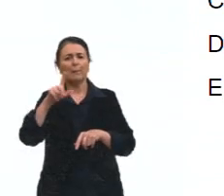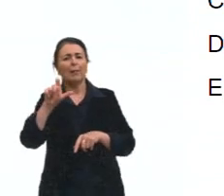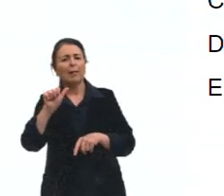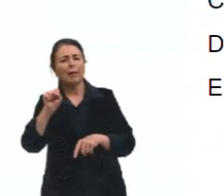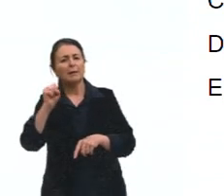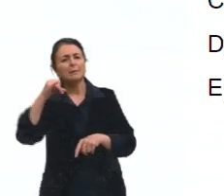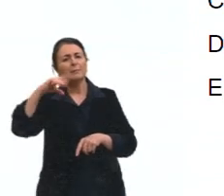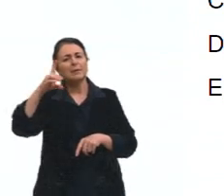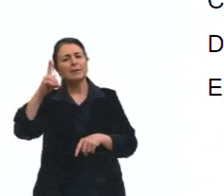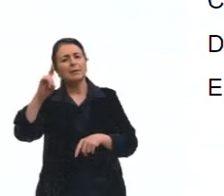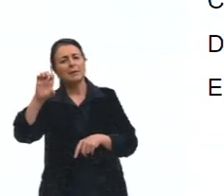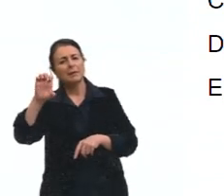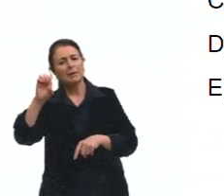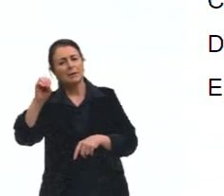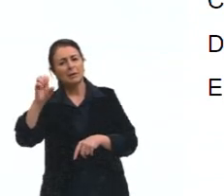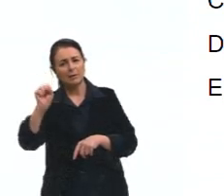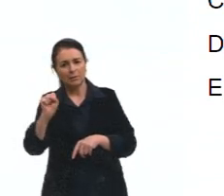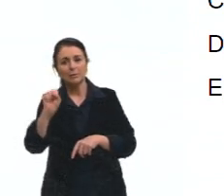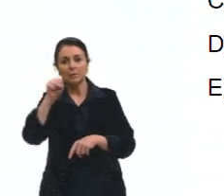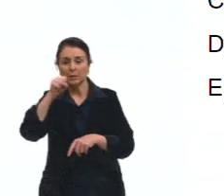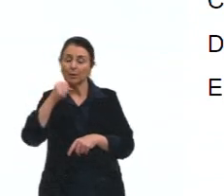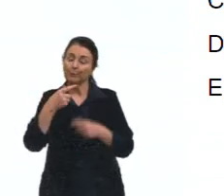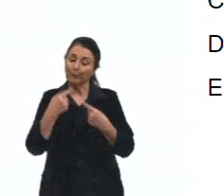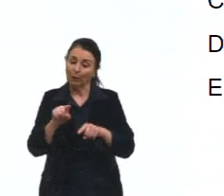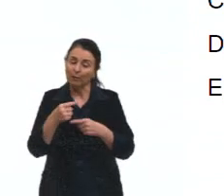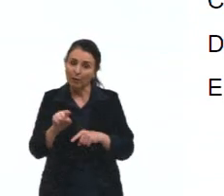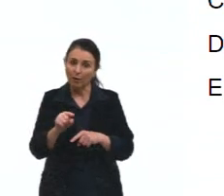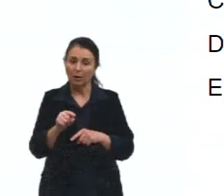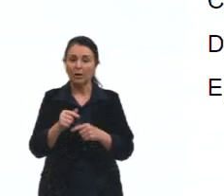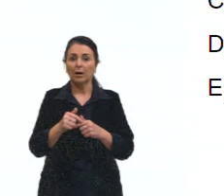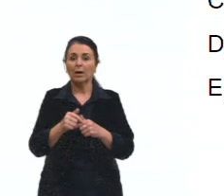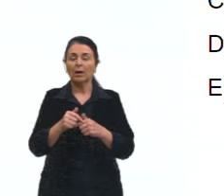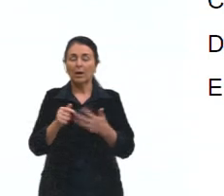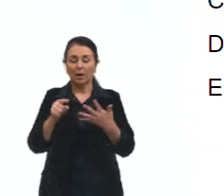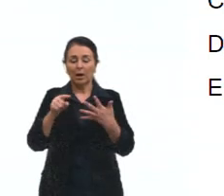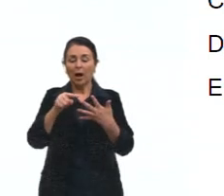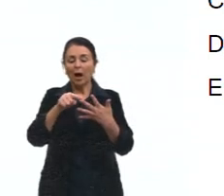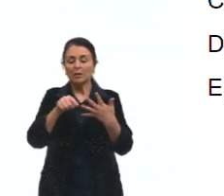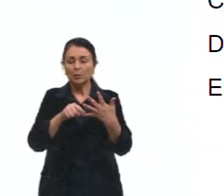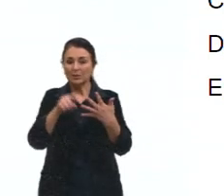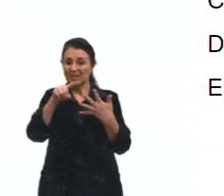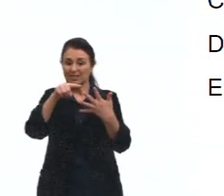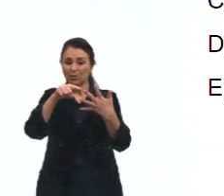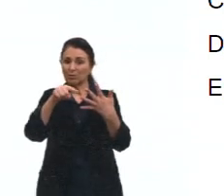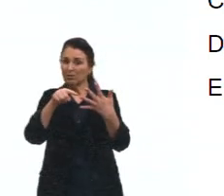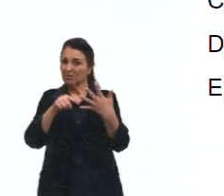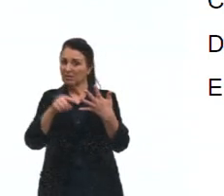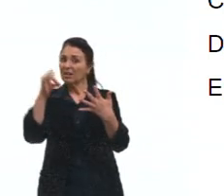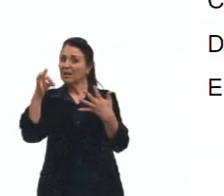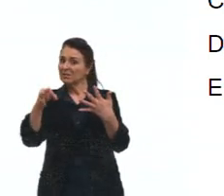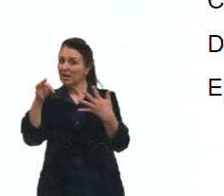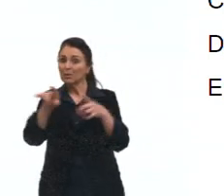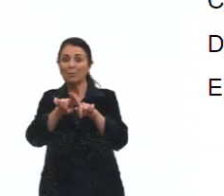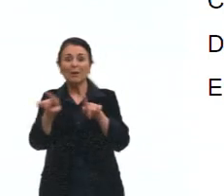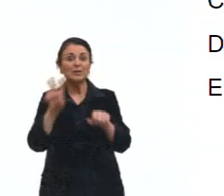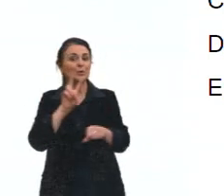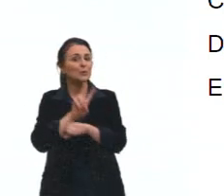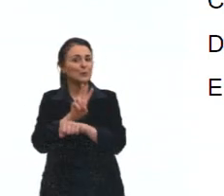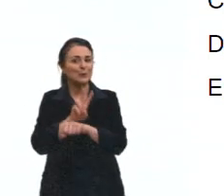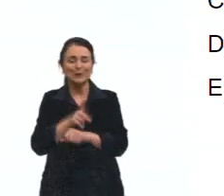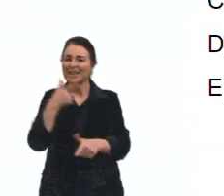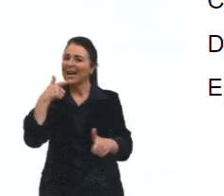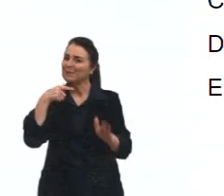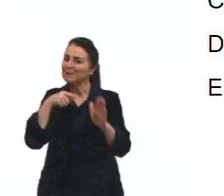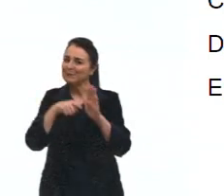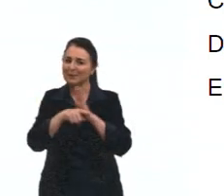vou dar uma acelerada que tá acabando meu tempo tá as outras são certas mas não é o que eu nunciado tá pedindo